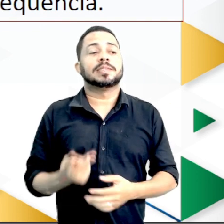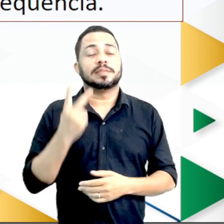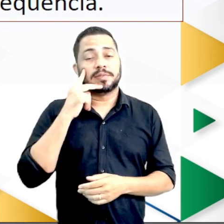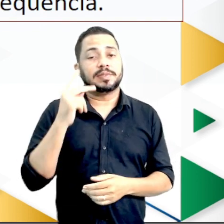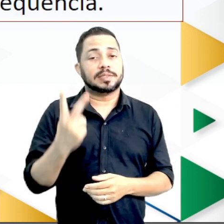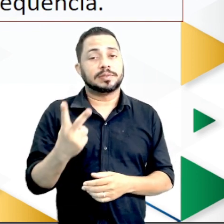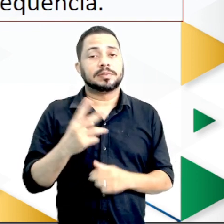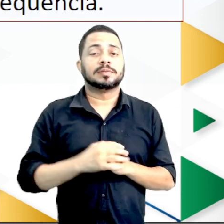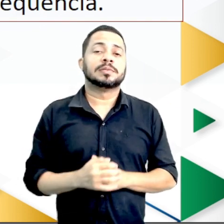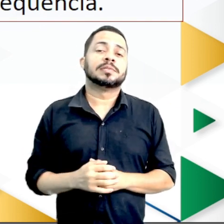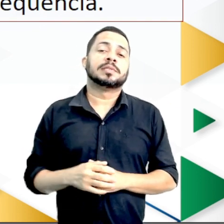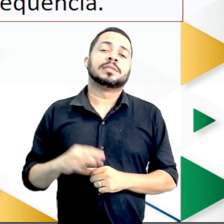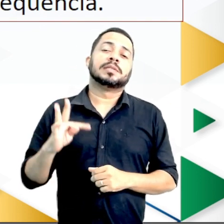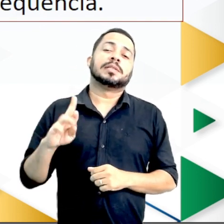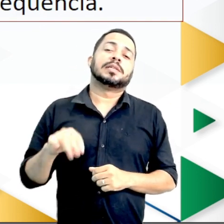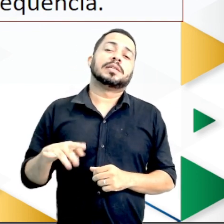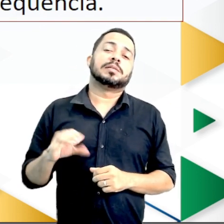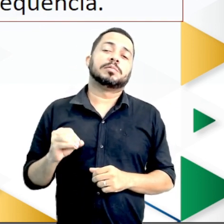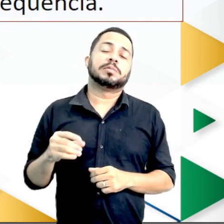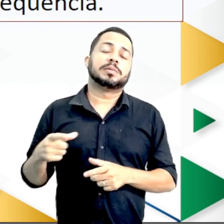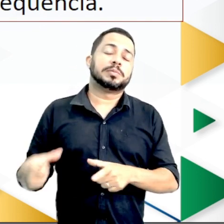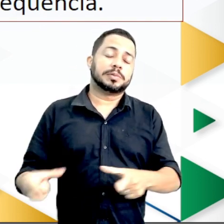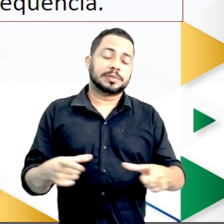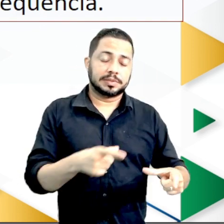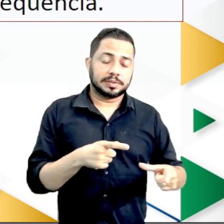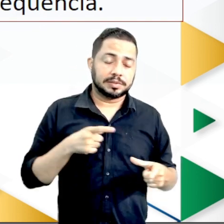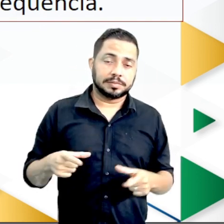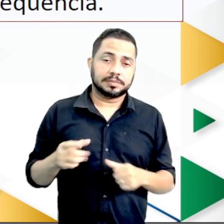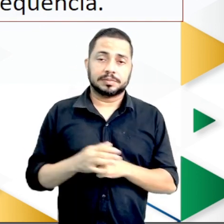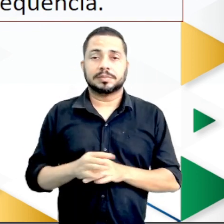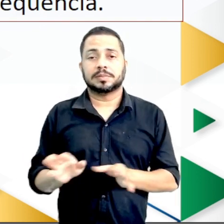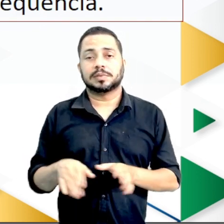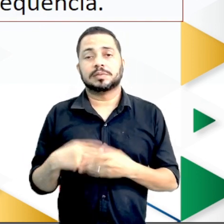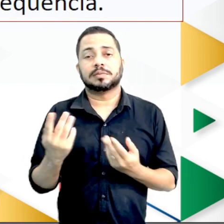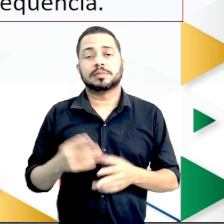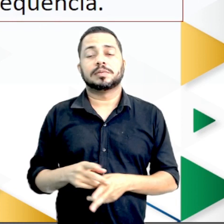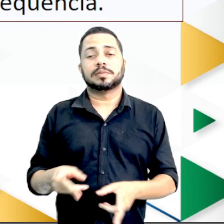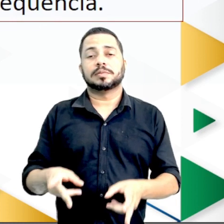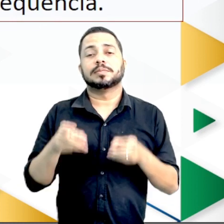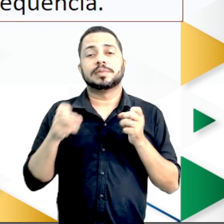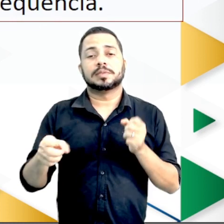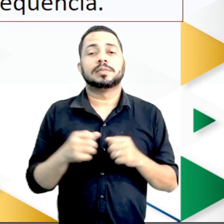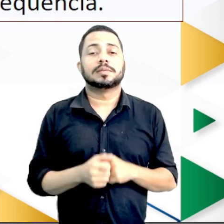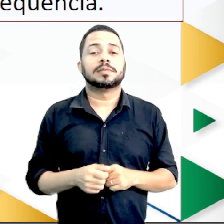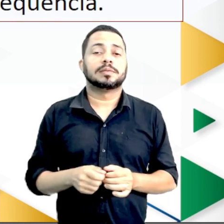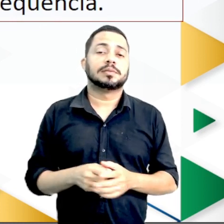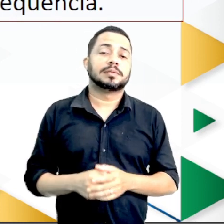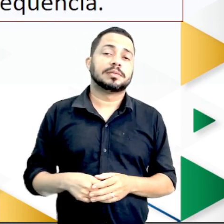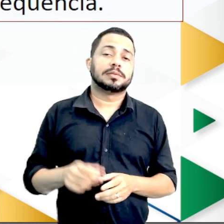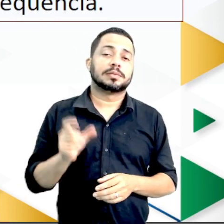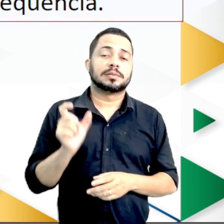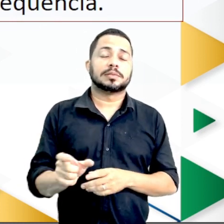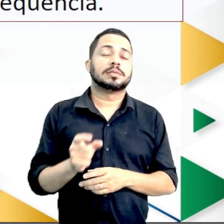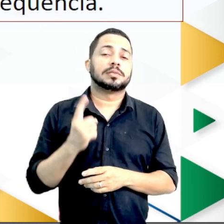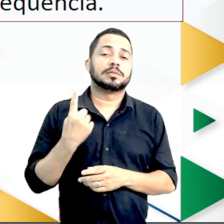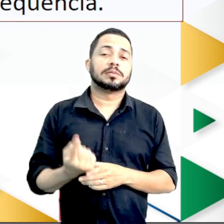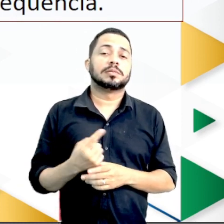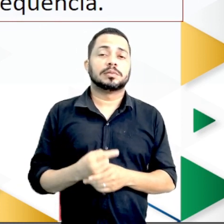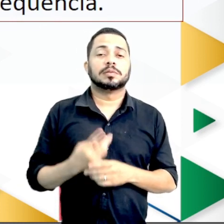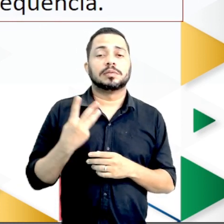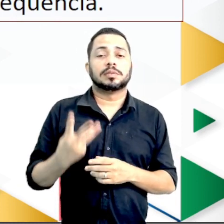expressões, tá? Termo e posição. Fechou? Então, observa a sequência, ó, no item 1,